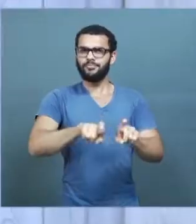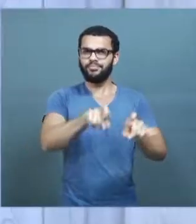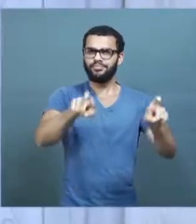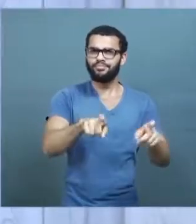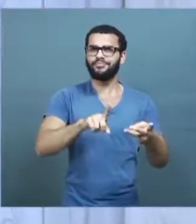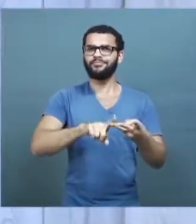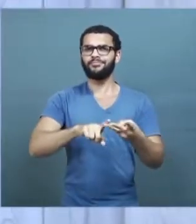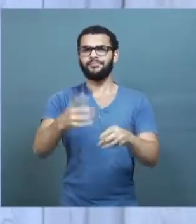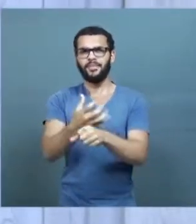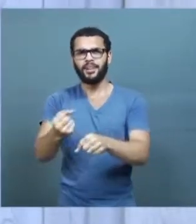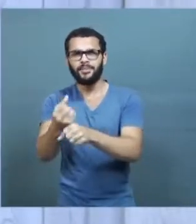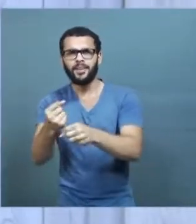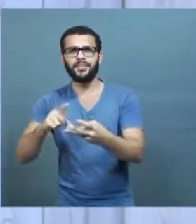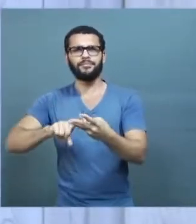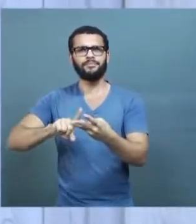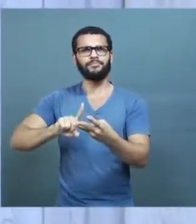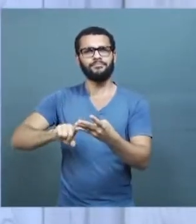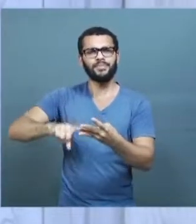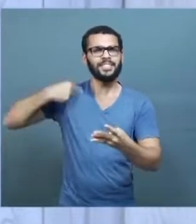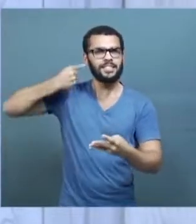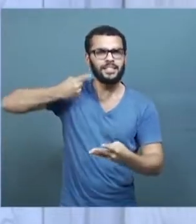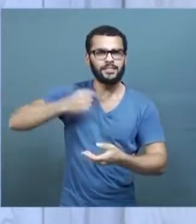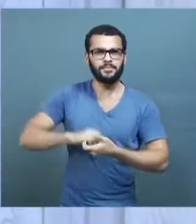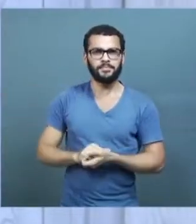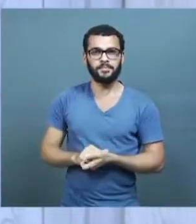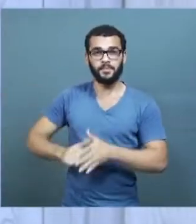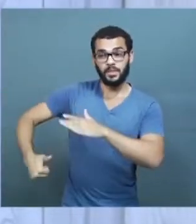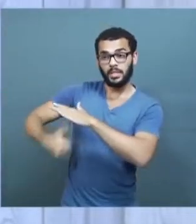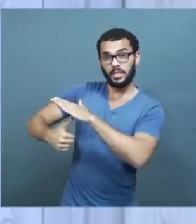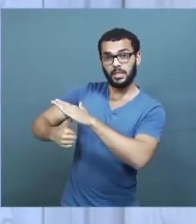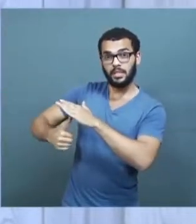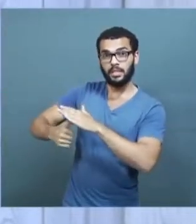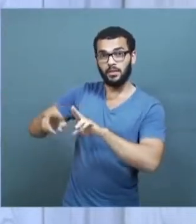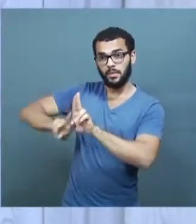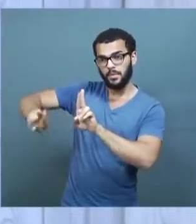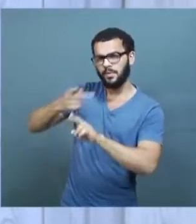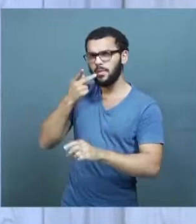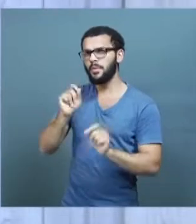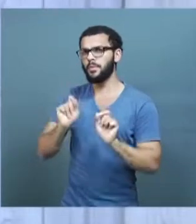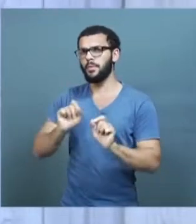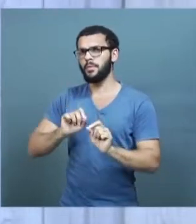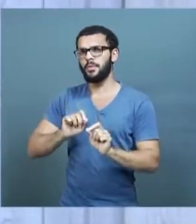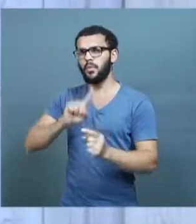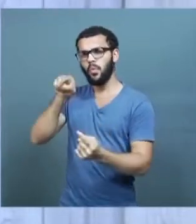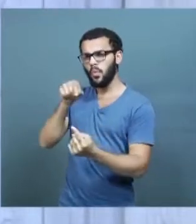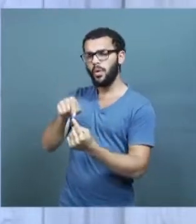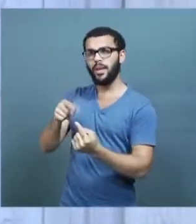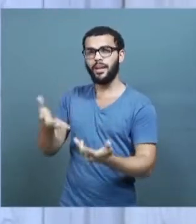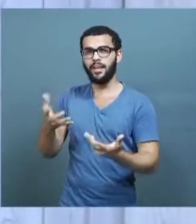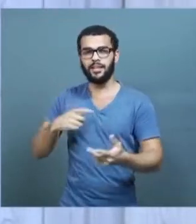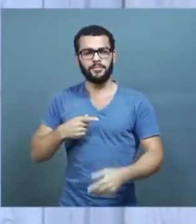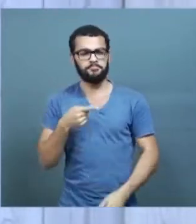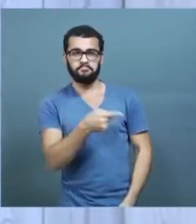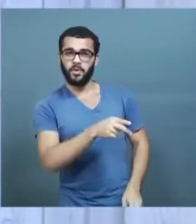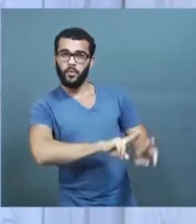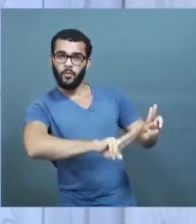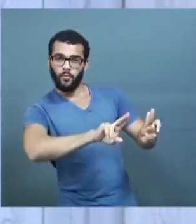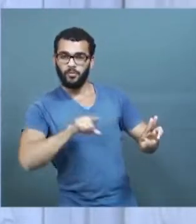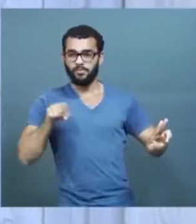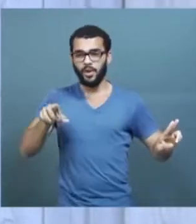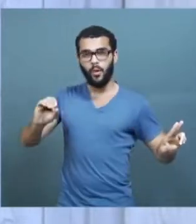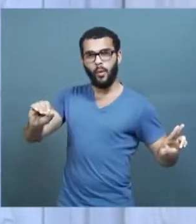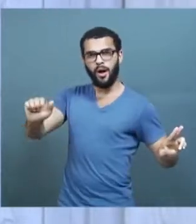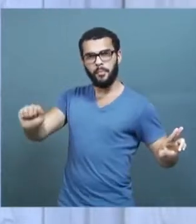direito. De acordo com o reitor da UFO, Walden Stephan Jr., a intenção é que as duas instituições se